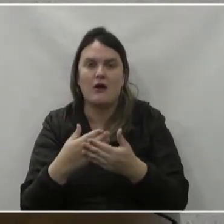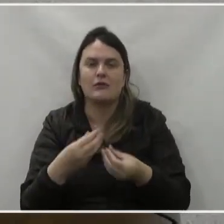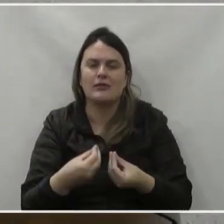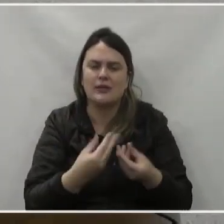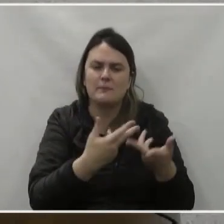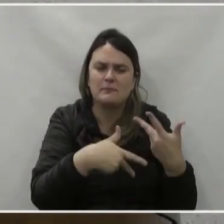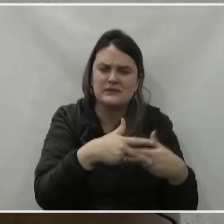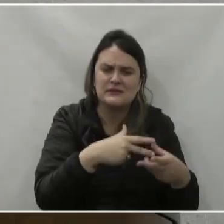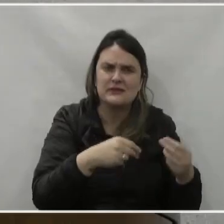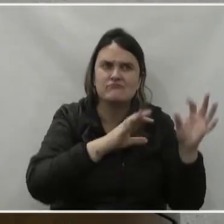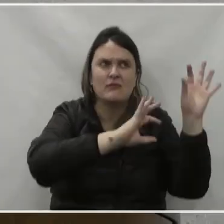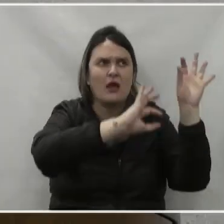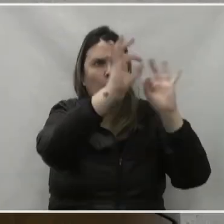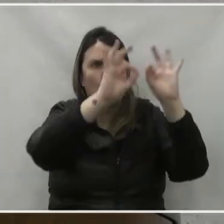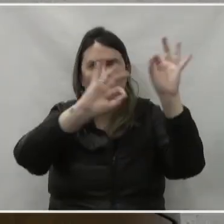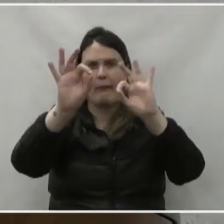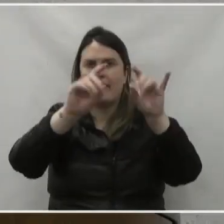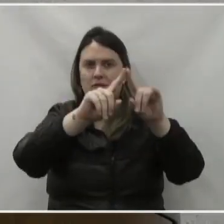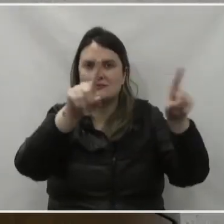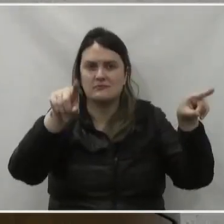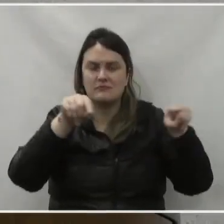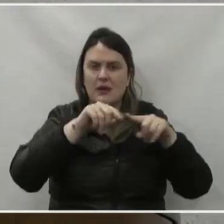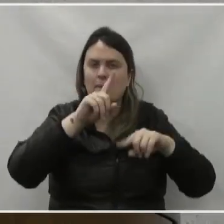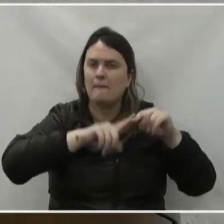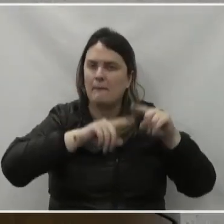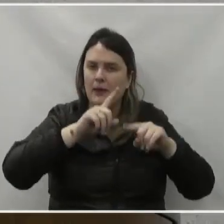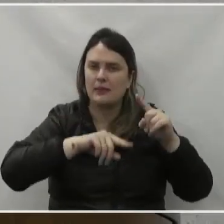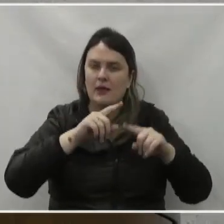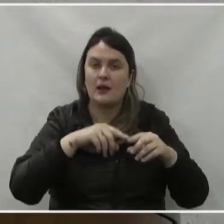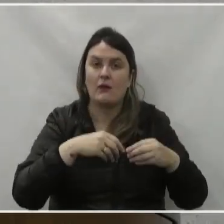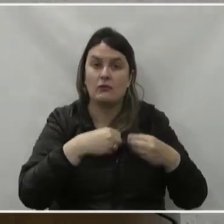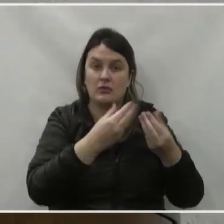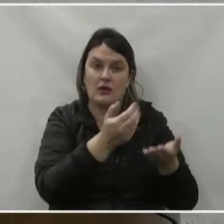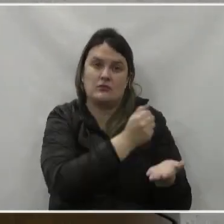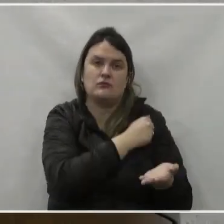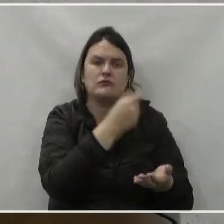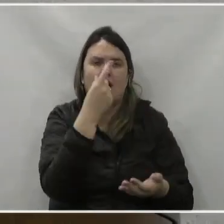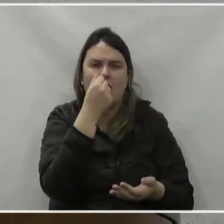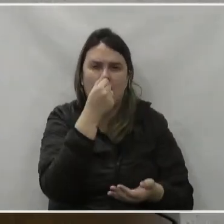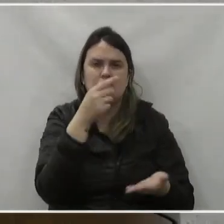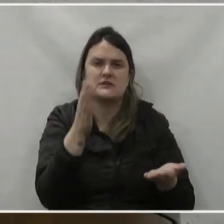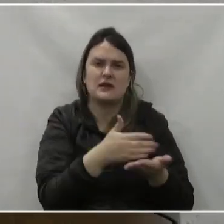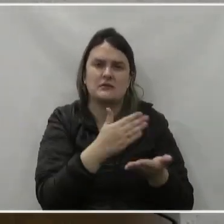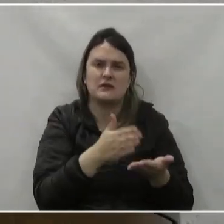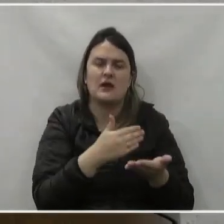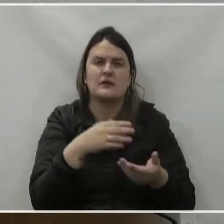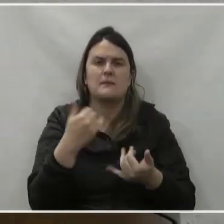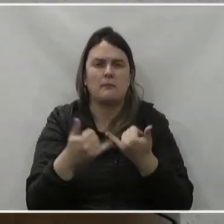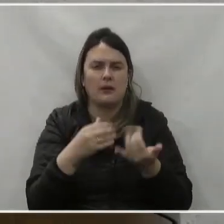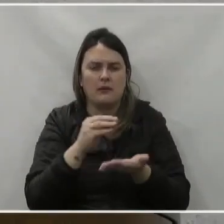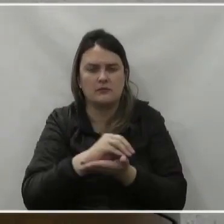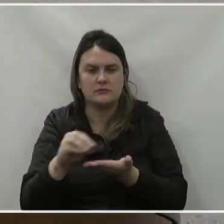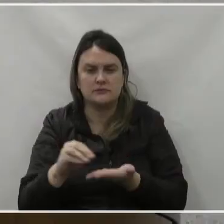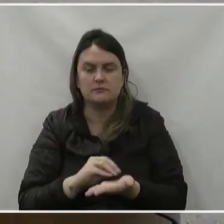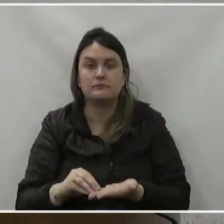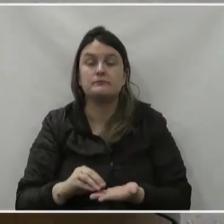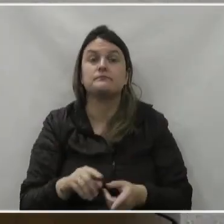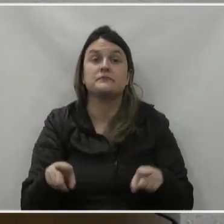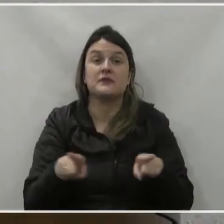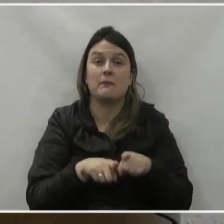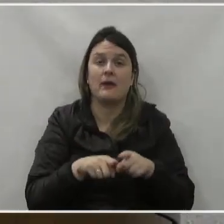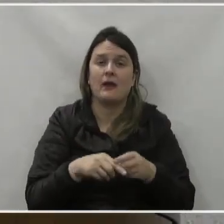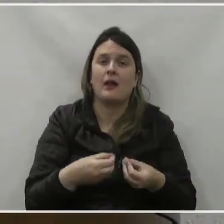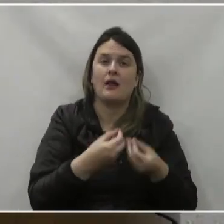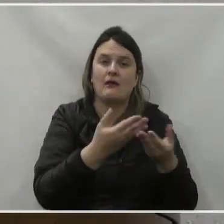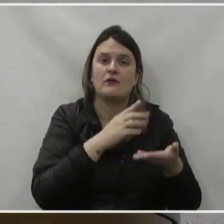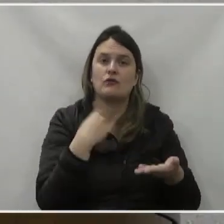lembrancinhas, decoração para a sala de aula, material para os alunos, como lápis, cadernos, jogos. Levamos